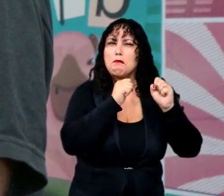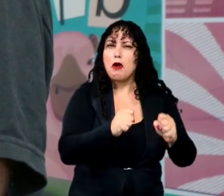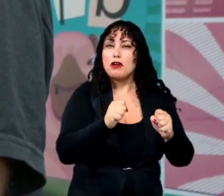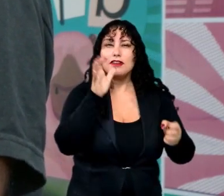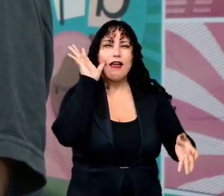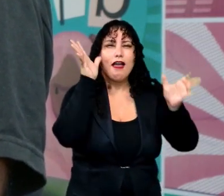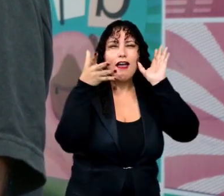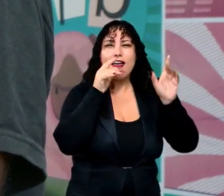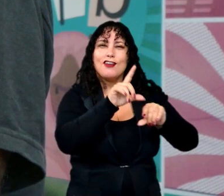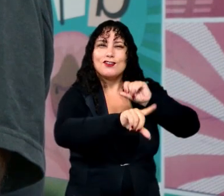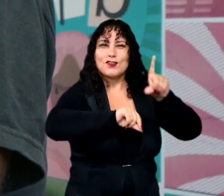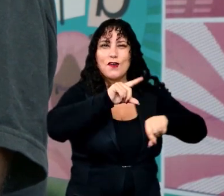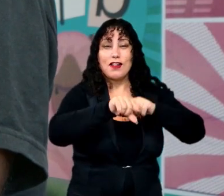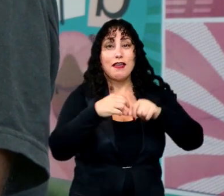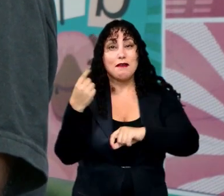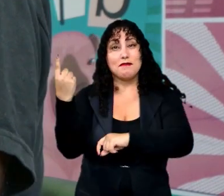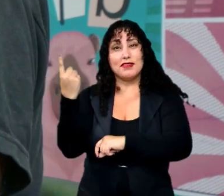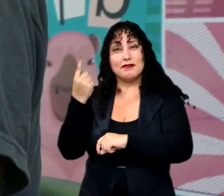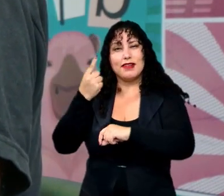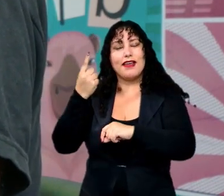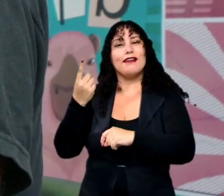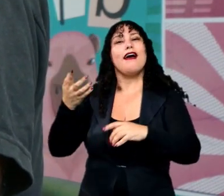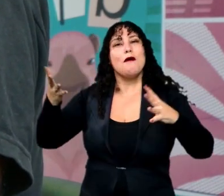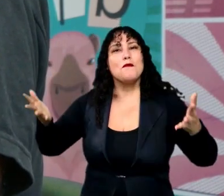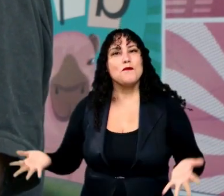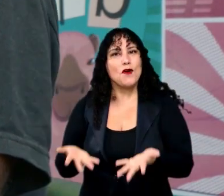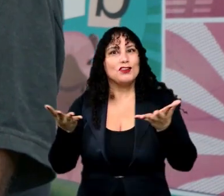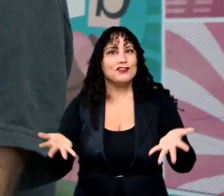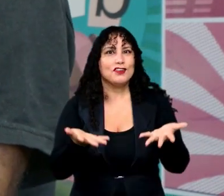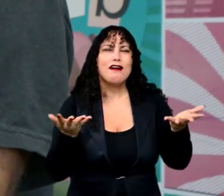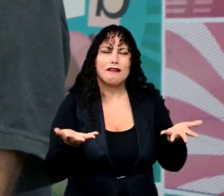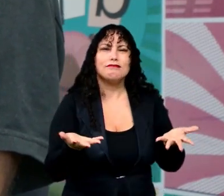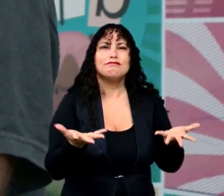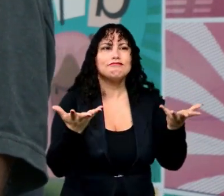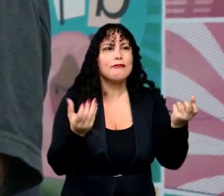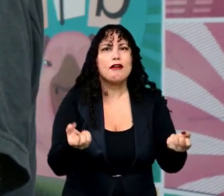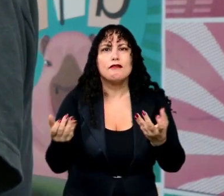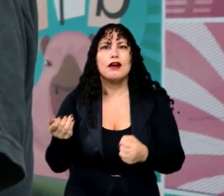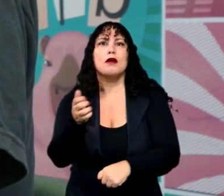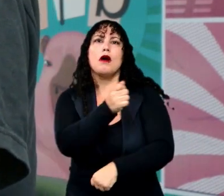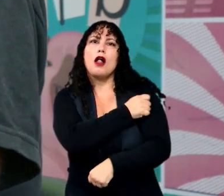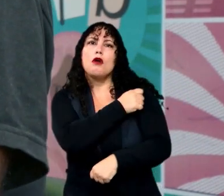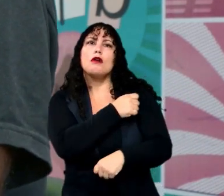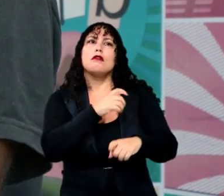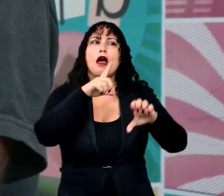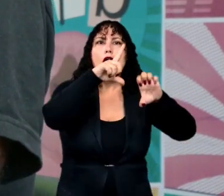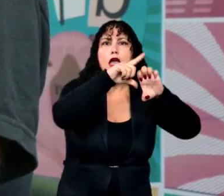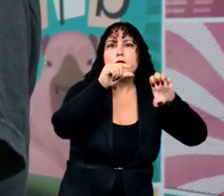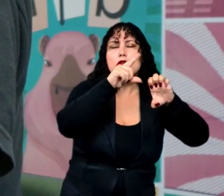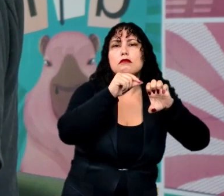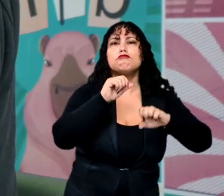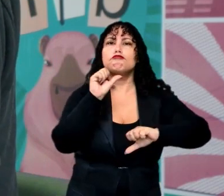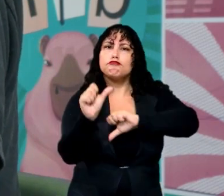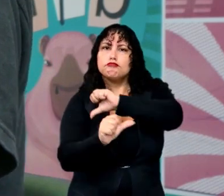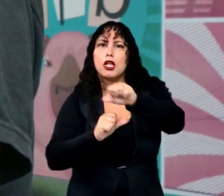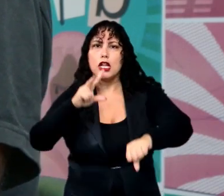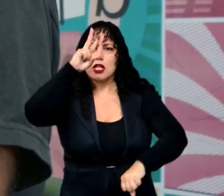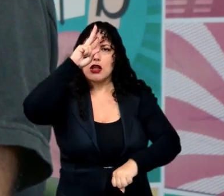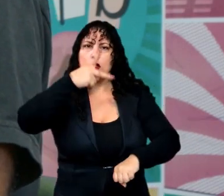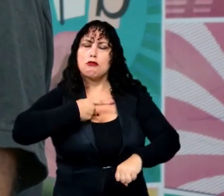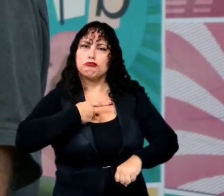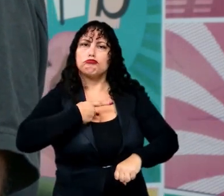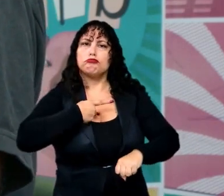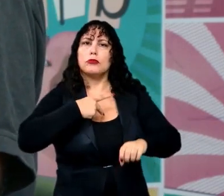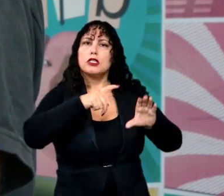decidir então primeira é a parte motivacional a gente motiva os alunos a empreender de uma forma para eles serem autônomos